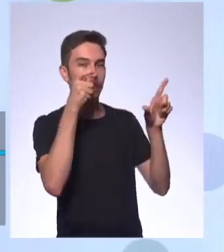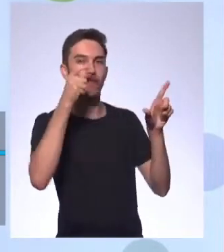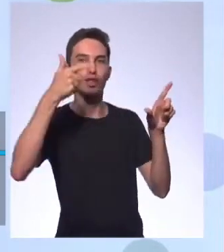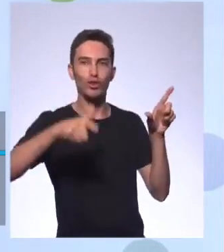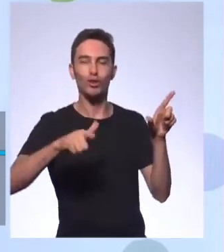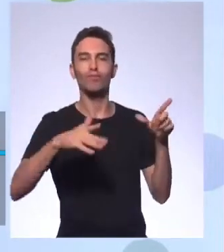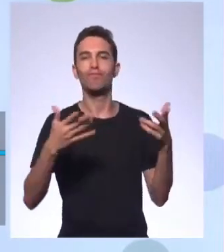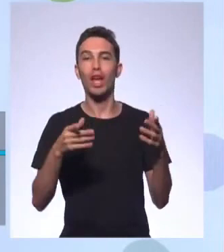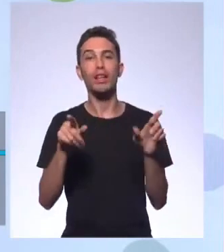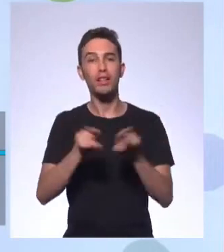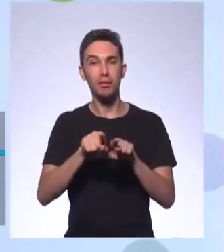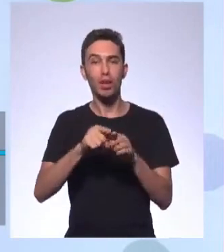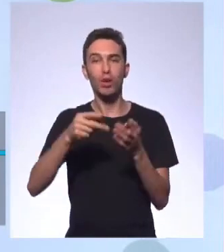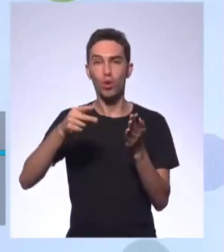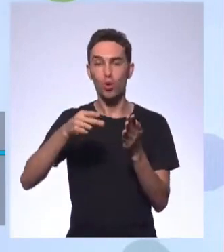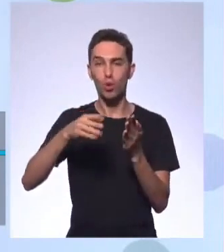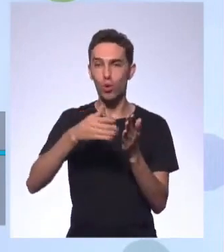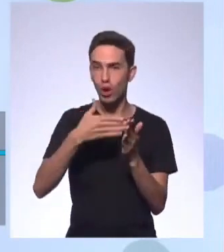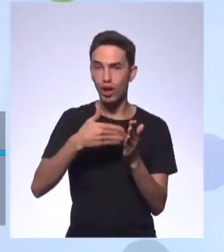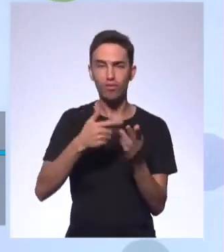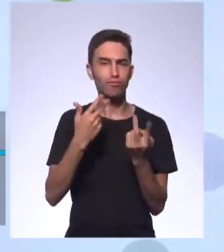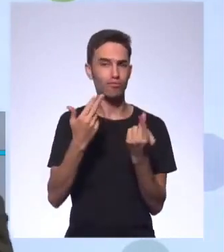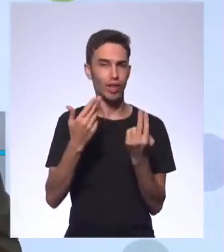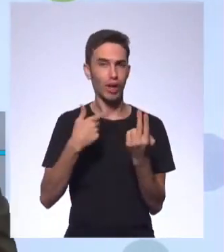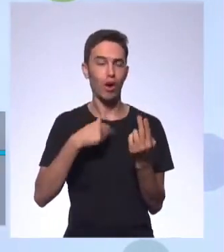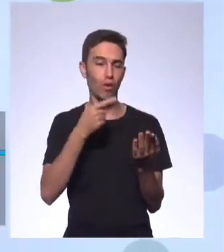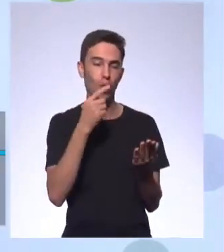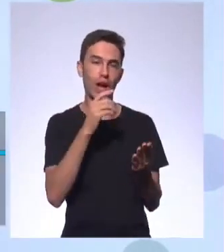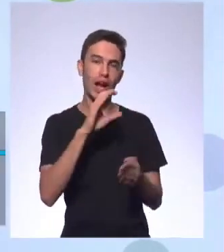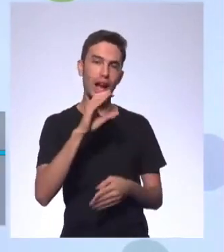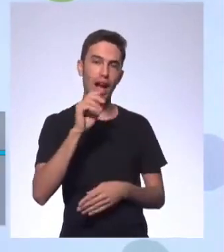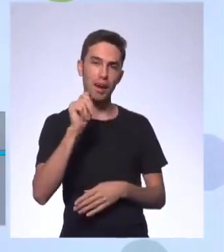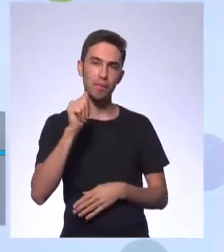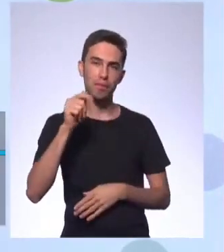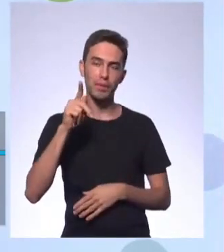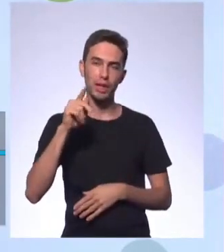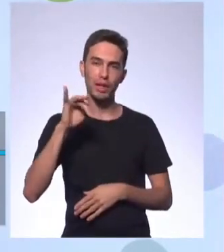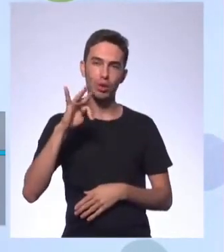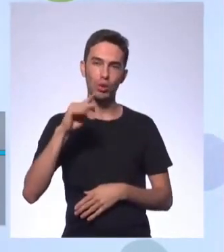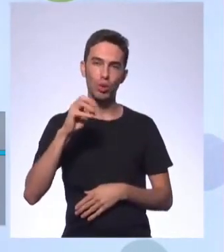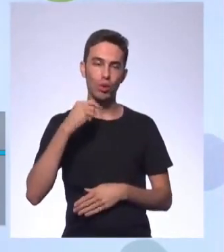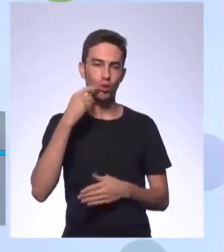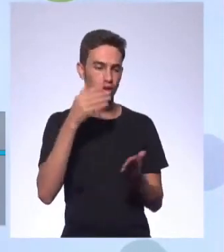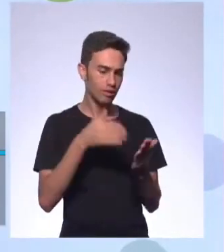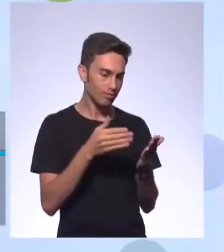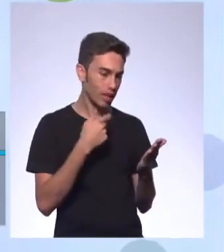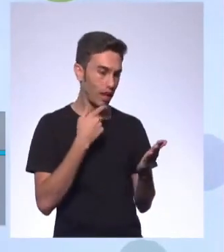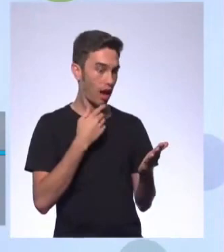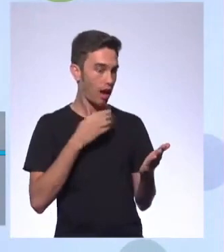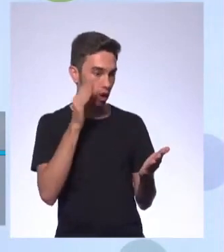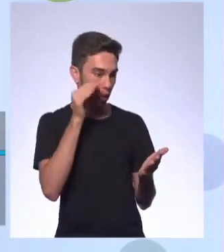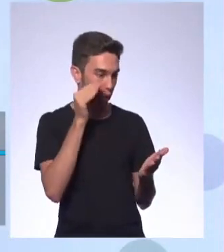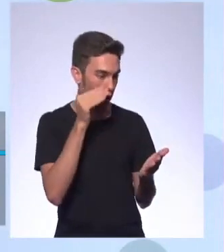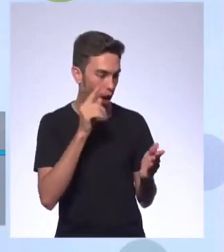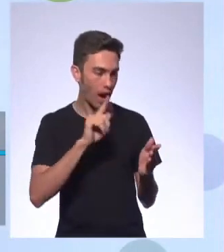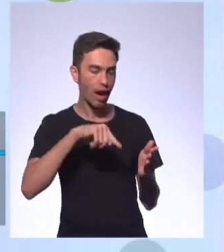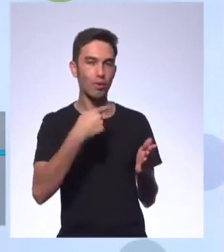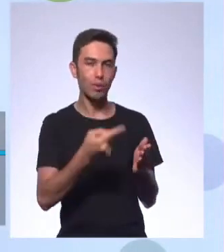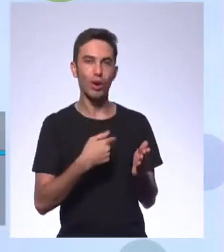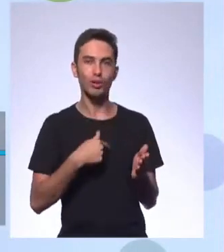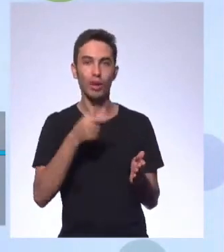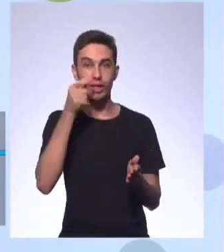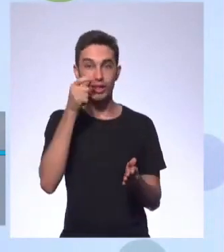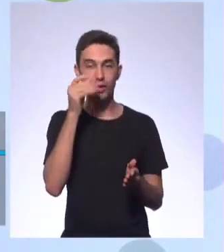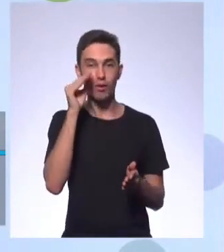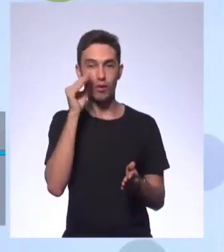Você continua lendo o próximo capítulo. Isso é importante por quê? Porque isso cria uma dinâmica, né, uma agilidade. Geralmente, os romances são mais